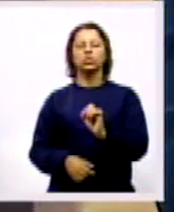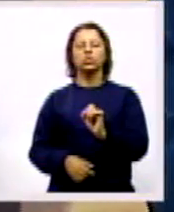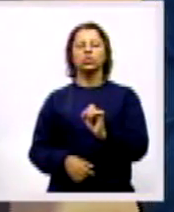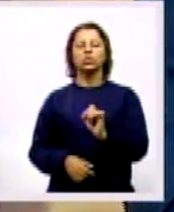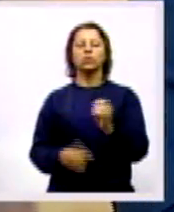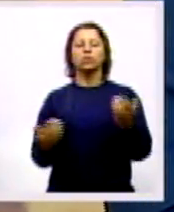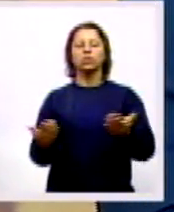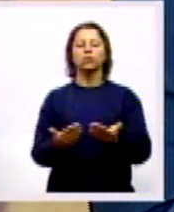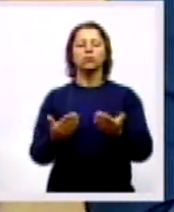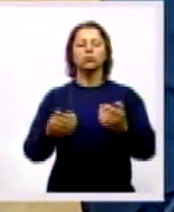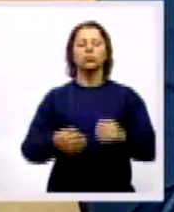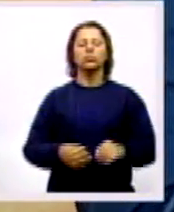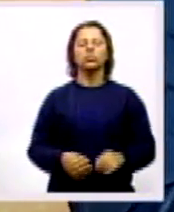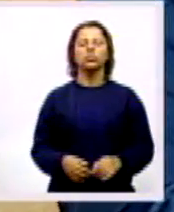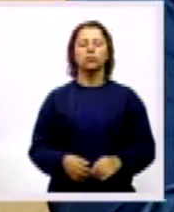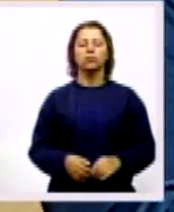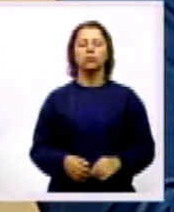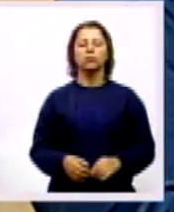hoje,